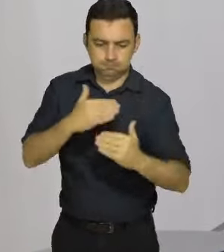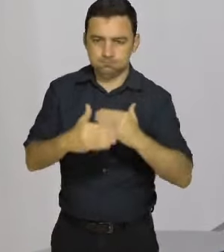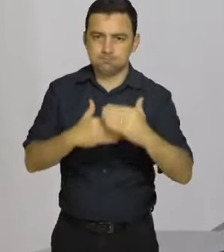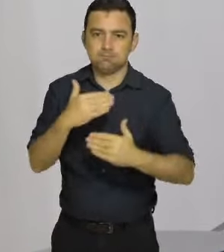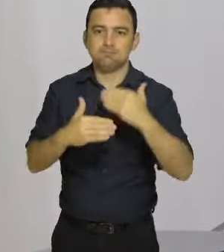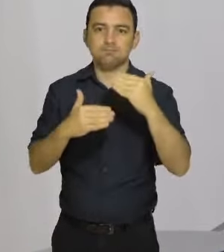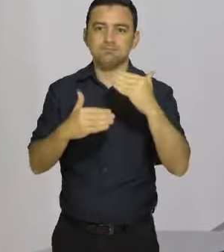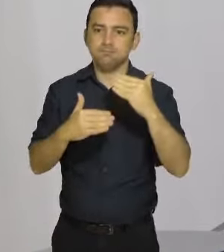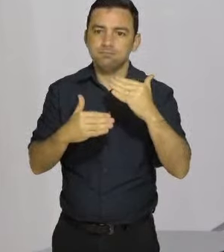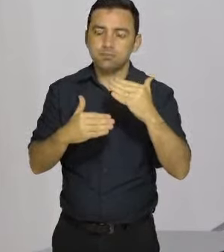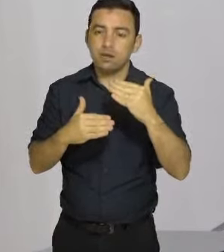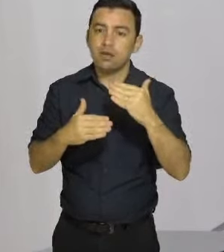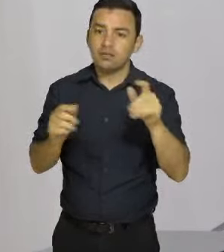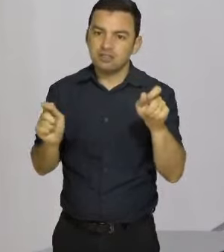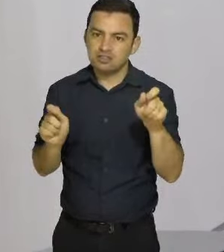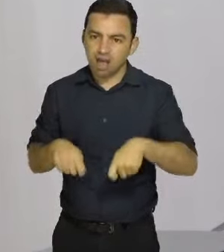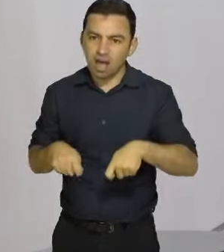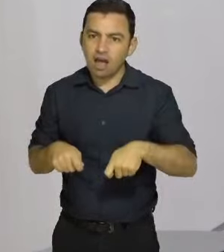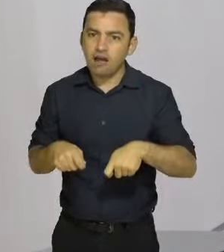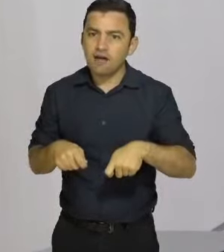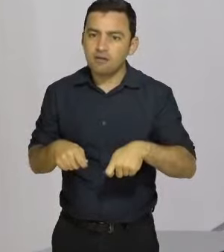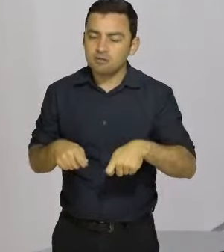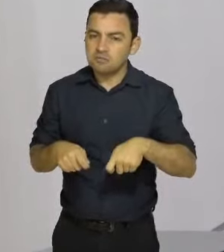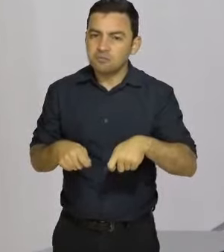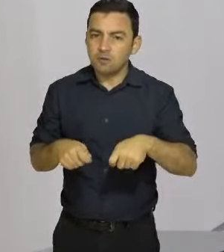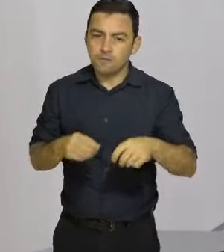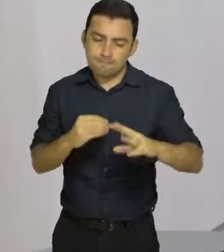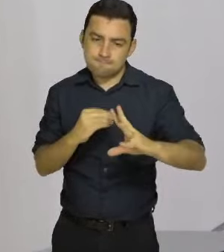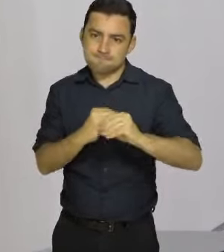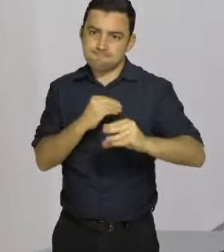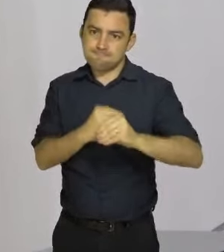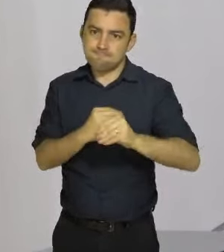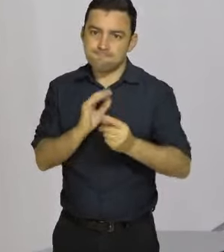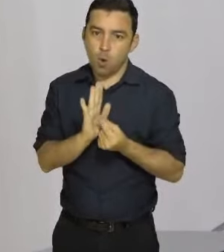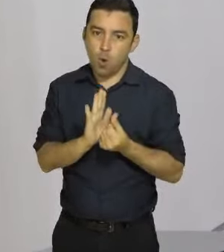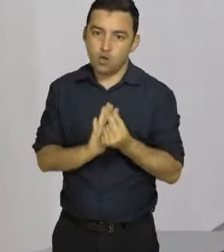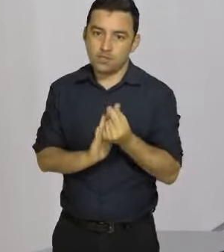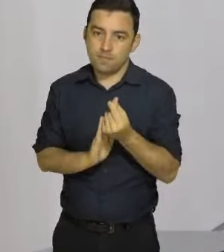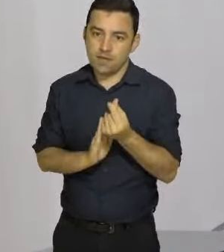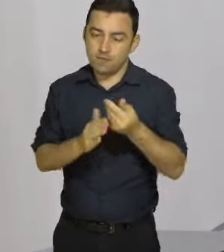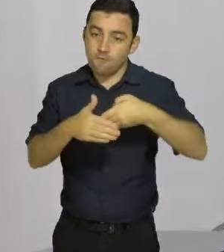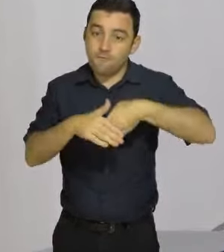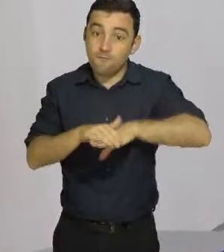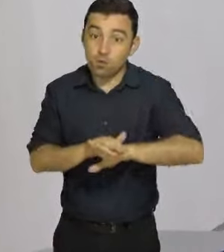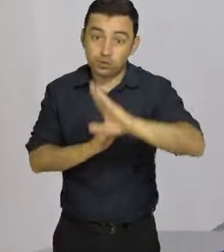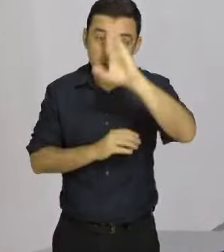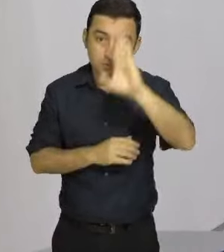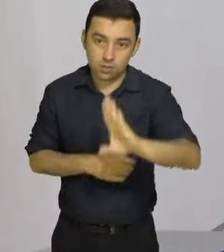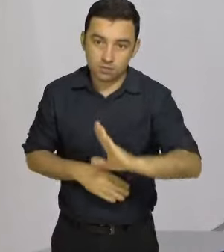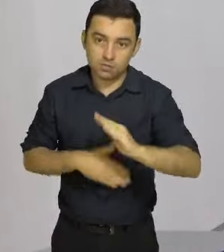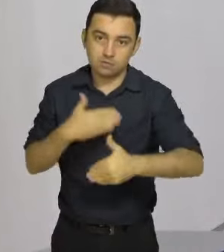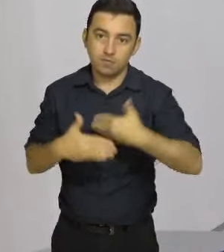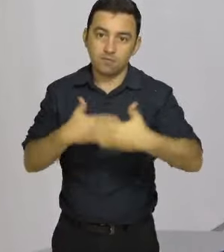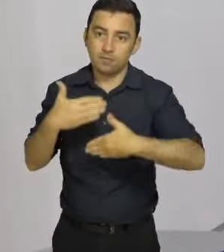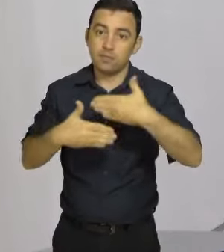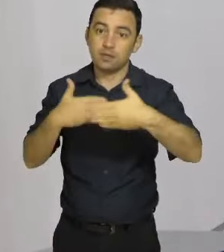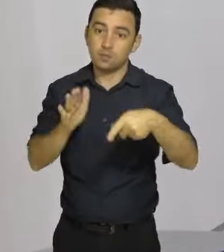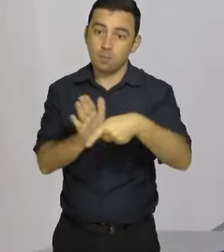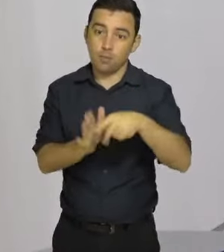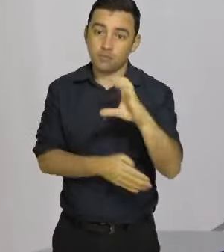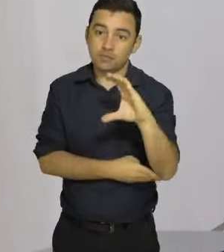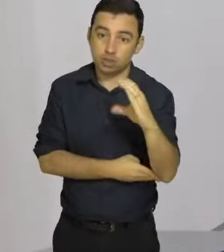traduz com a recomposição integral do orçamento do Fundo Nacional de Desenvolvimento